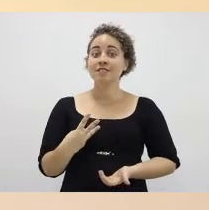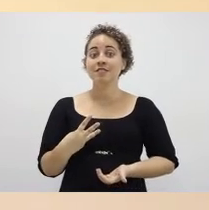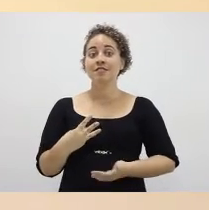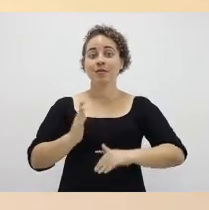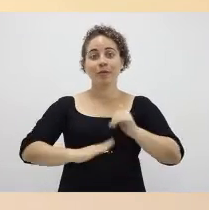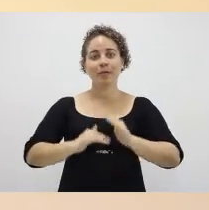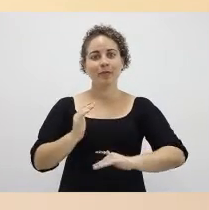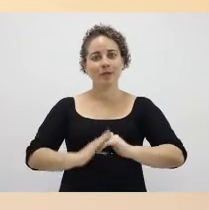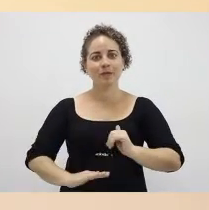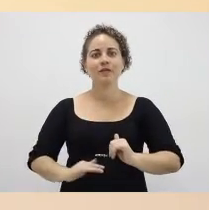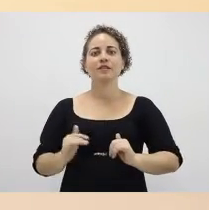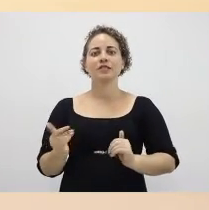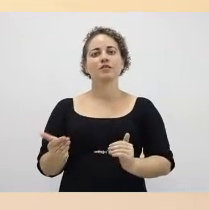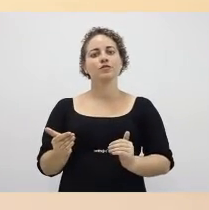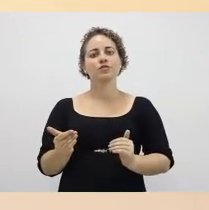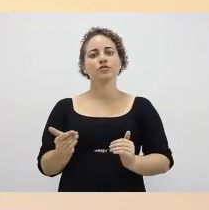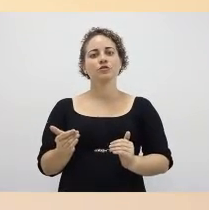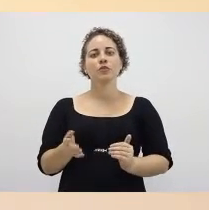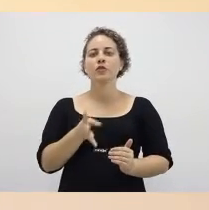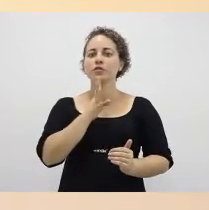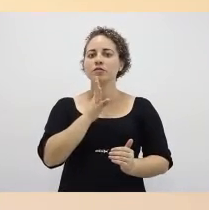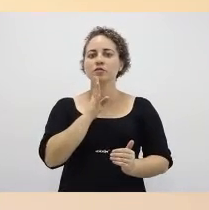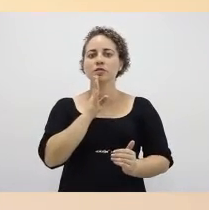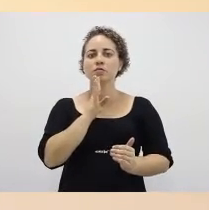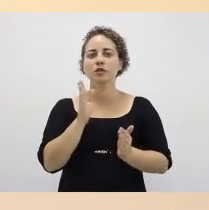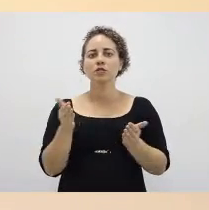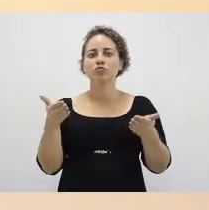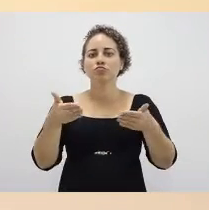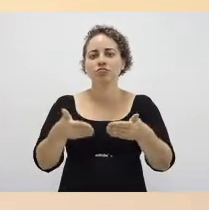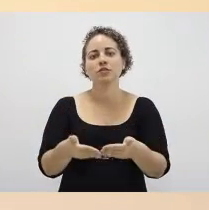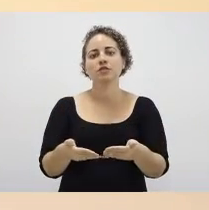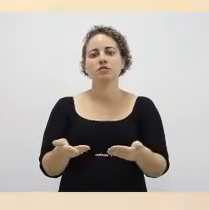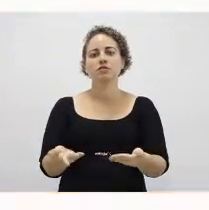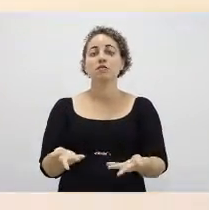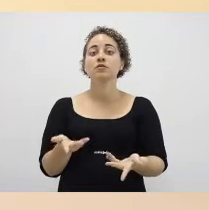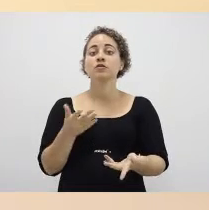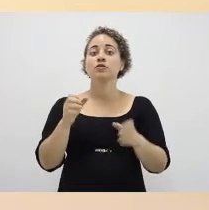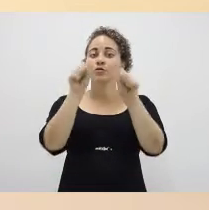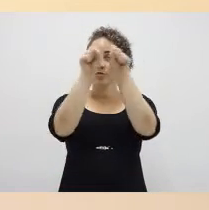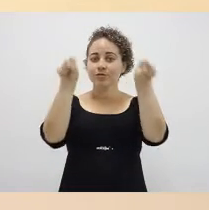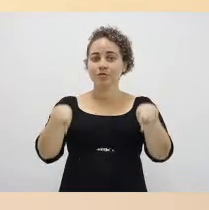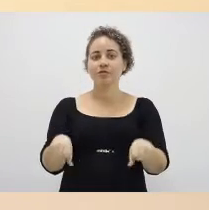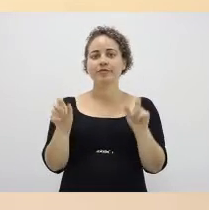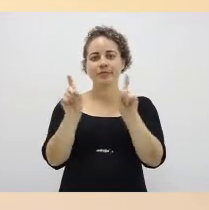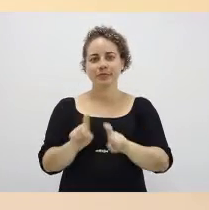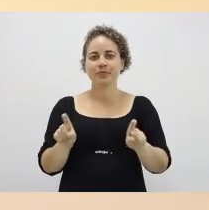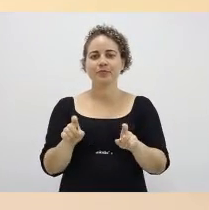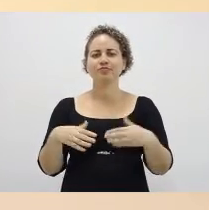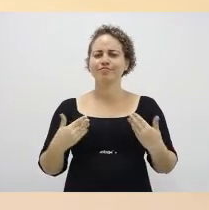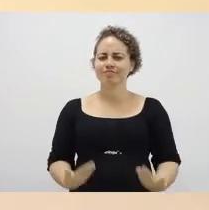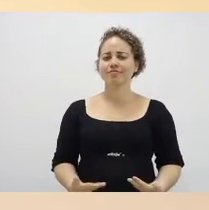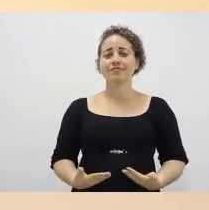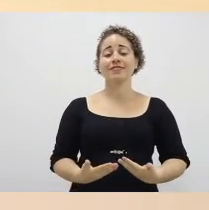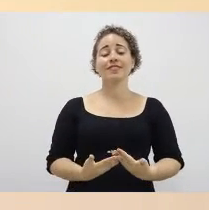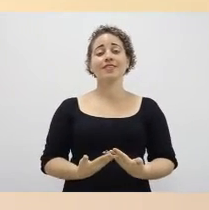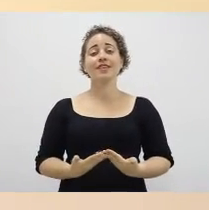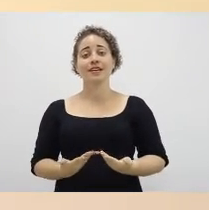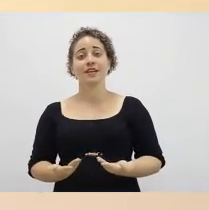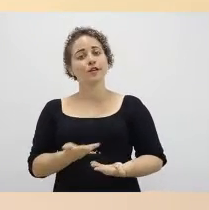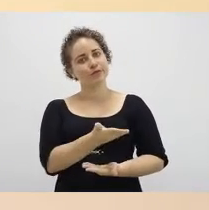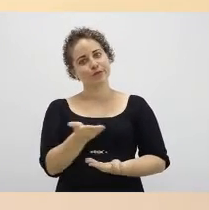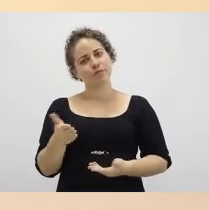algumas aplicações específicas dos sistemas de informação. Bem, gostaria de falar um pouquinho